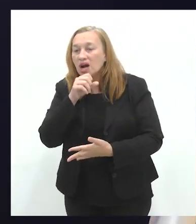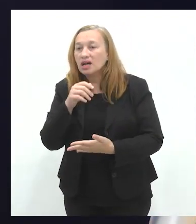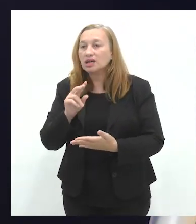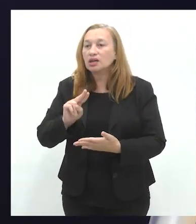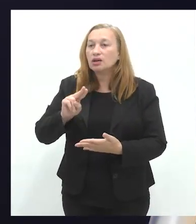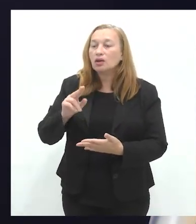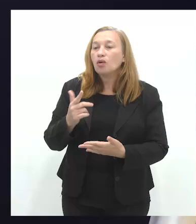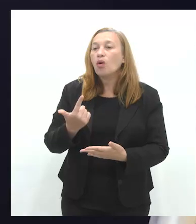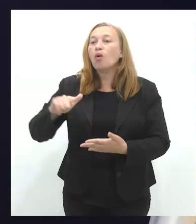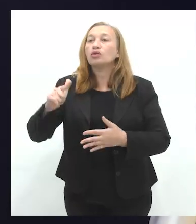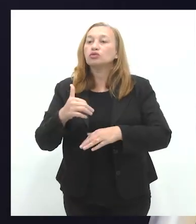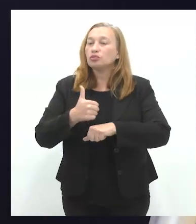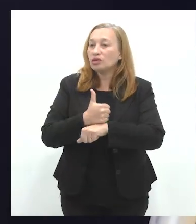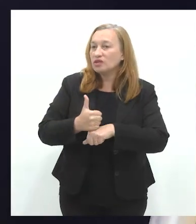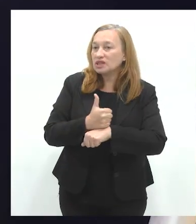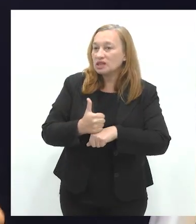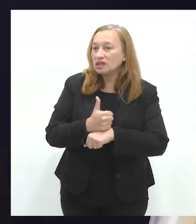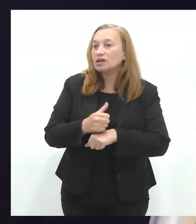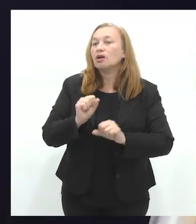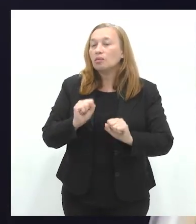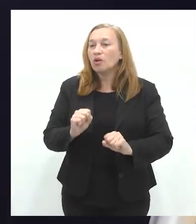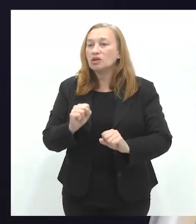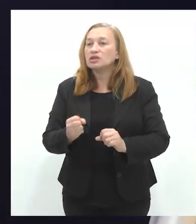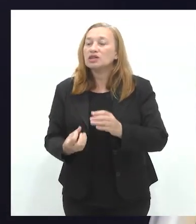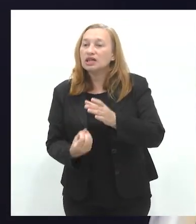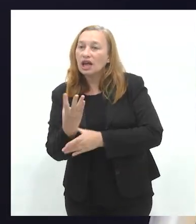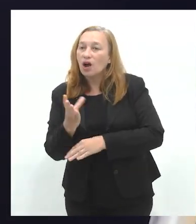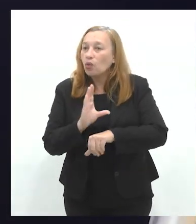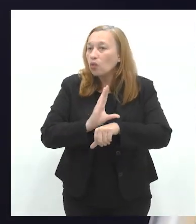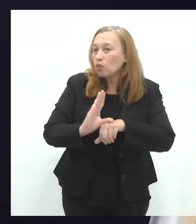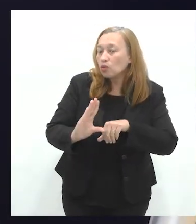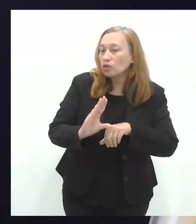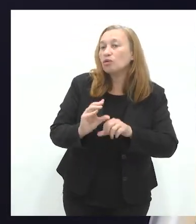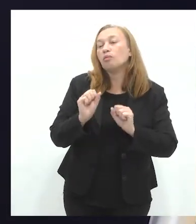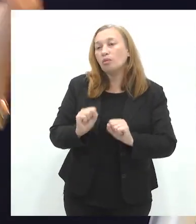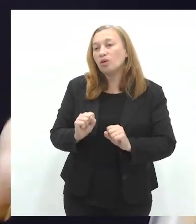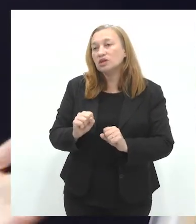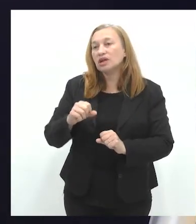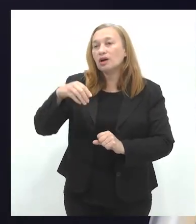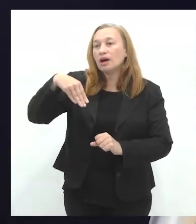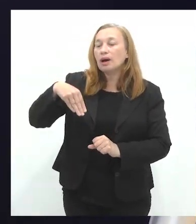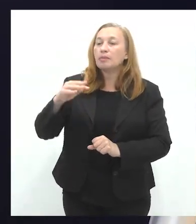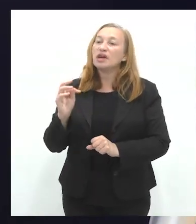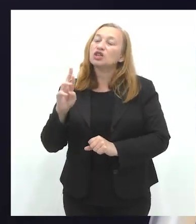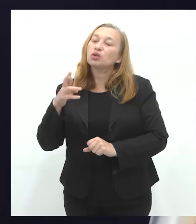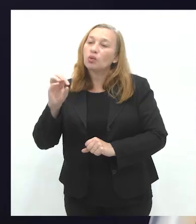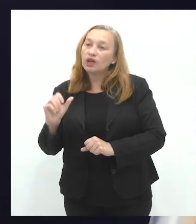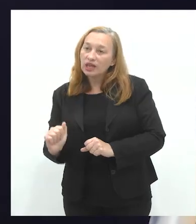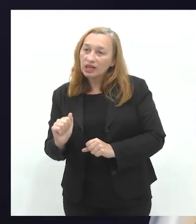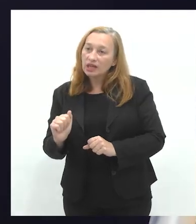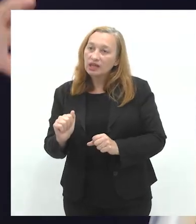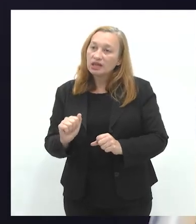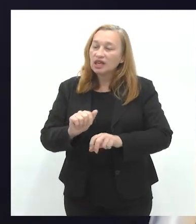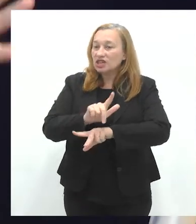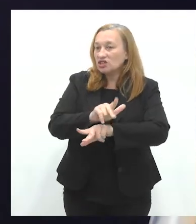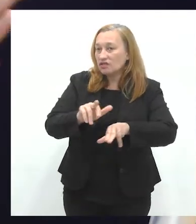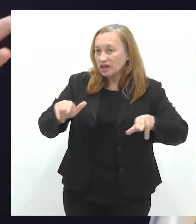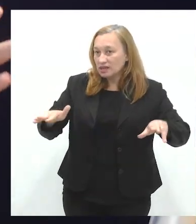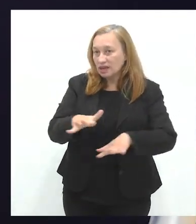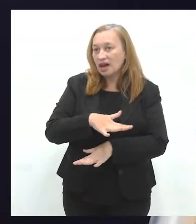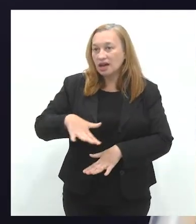a mãe, eu posso atender outro profissional, eu posso criar um curso, eu posso criar uma mentoria, sabe? É